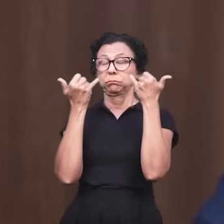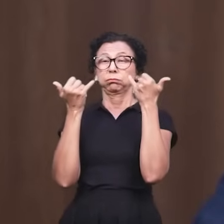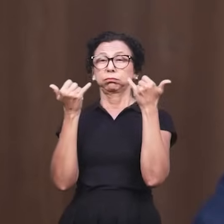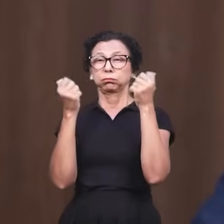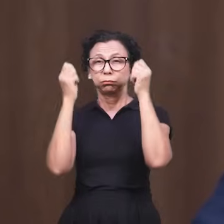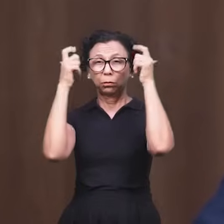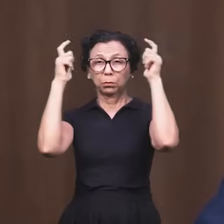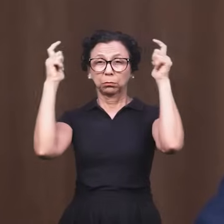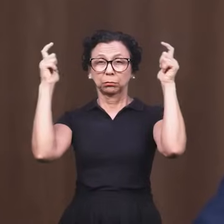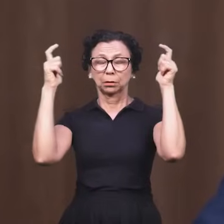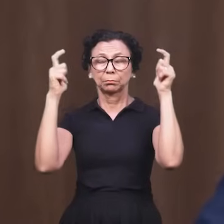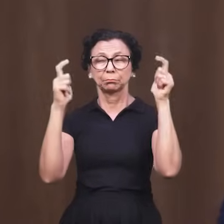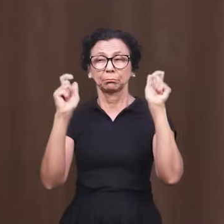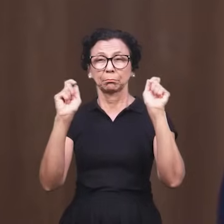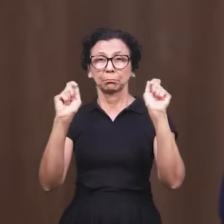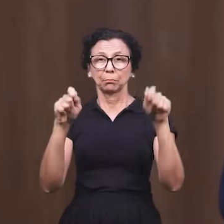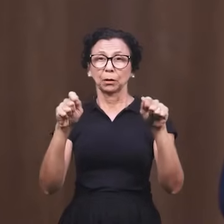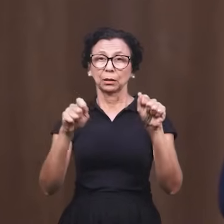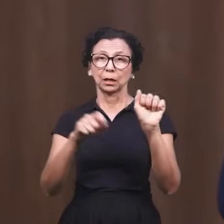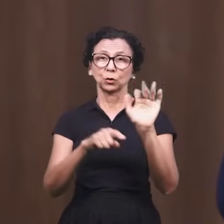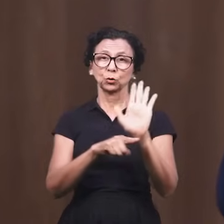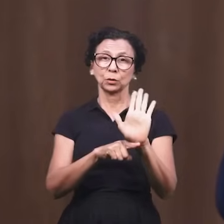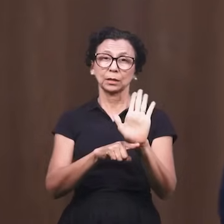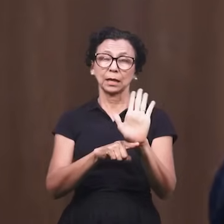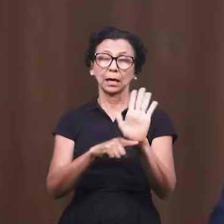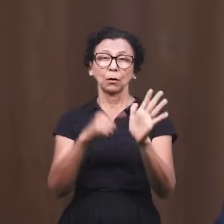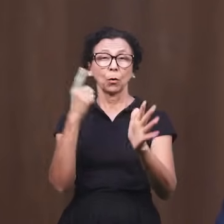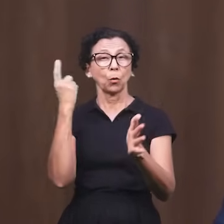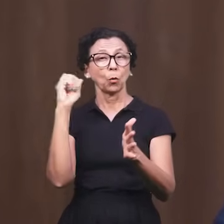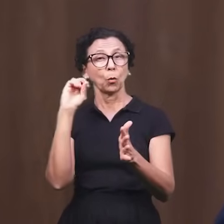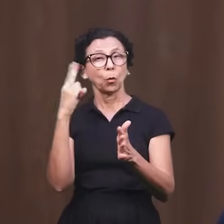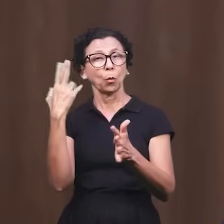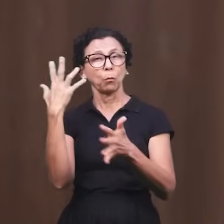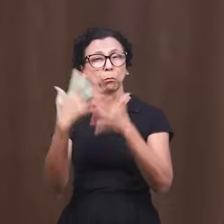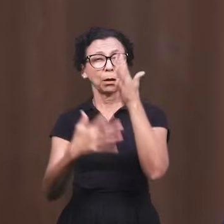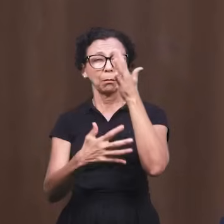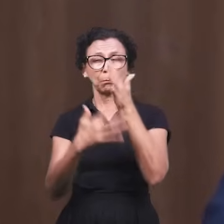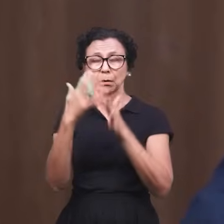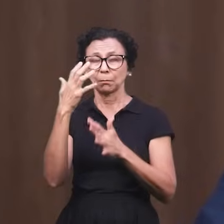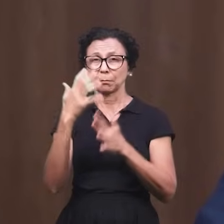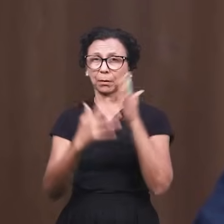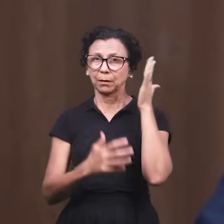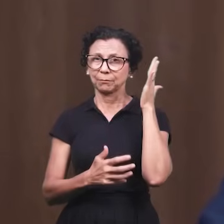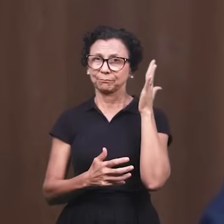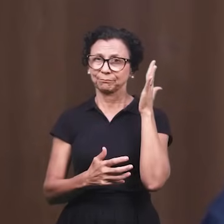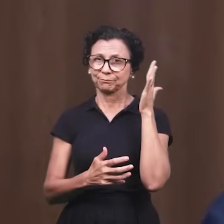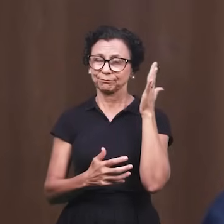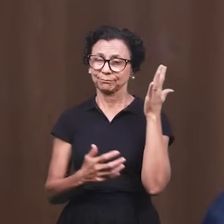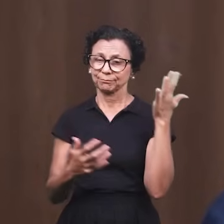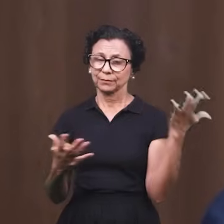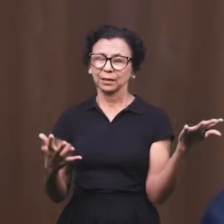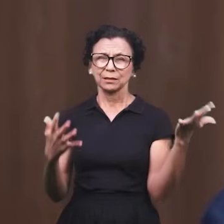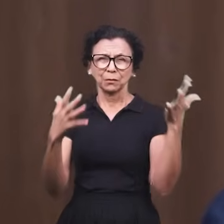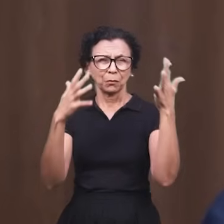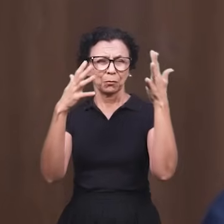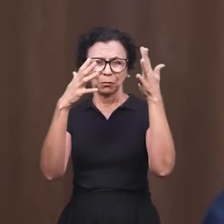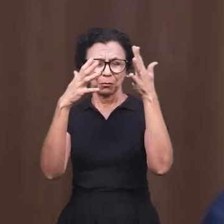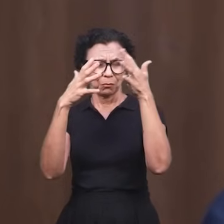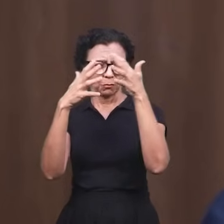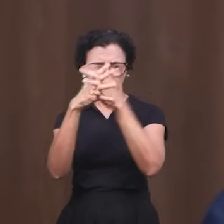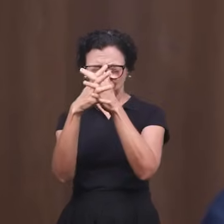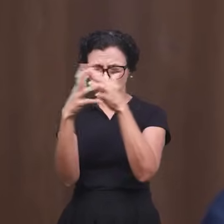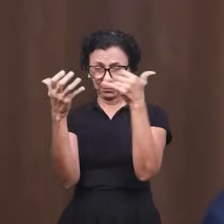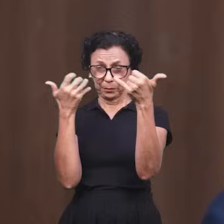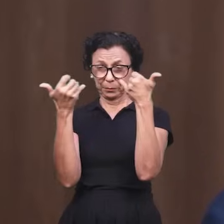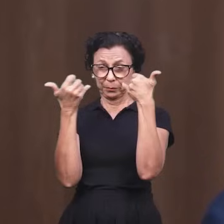podem ajudar, mas podem até atrapalhar. Na questão que foi falada aqui de ansiedade, porque você fica confuso no meio de